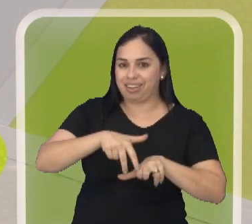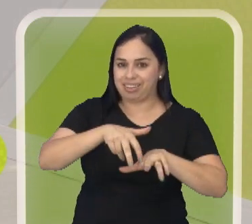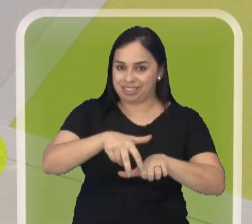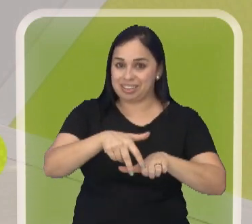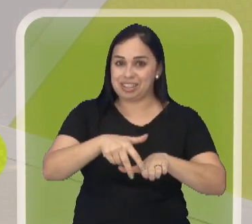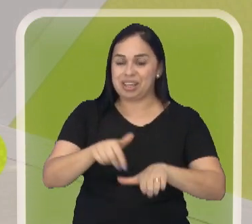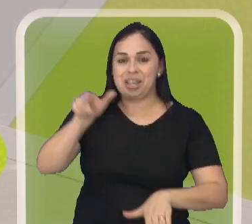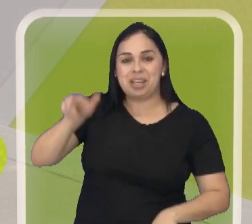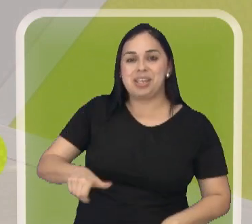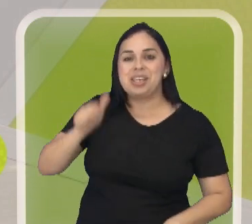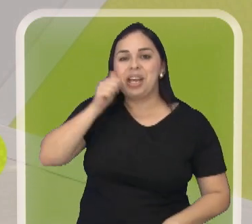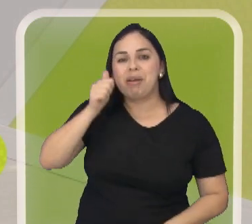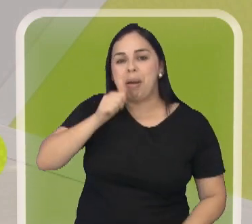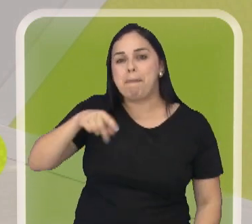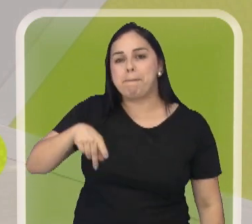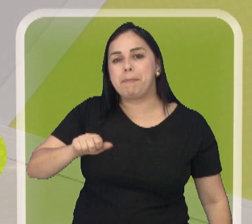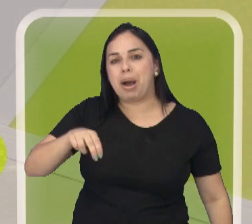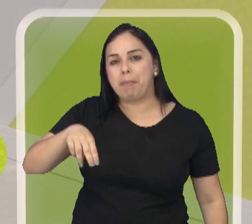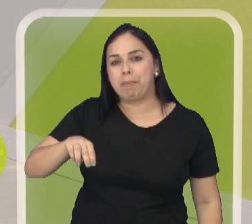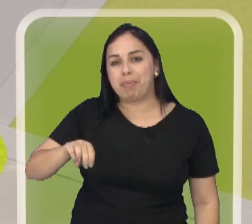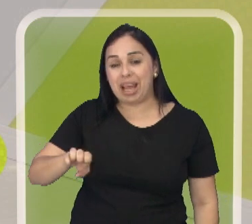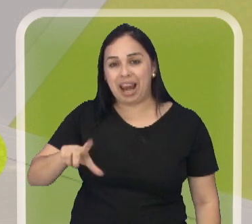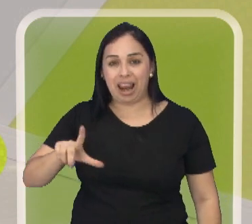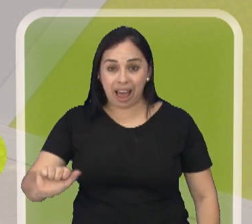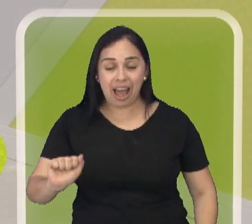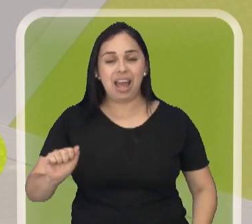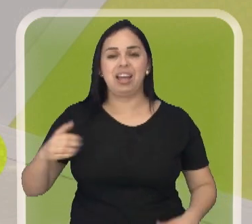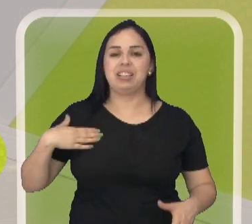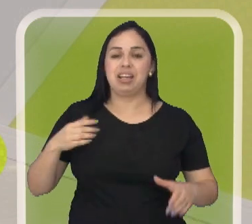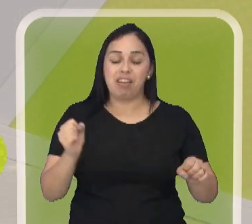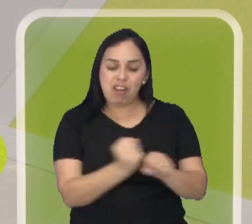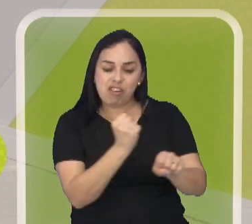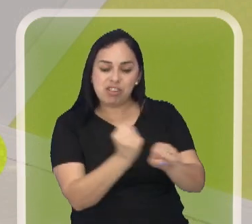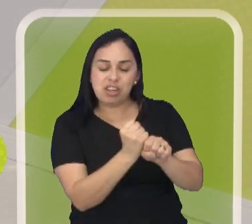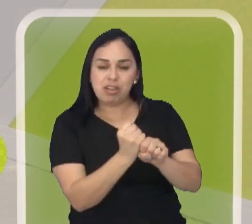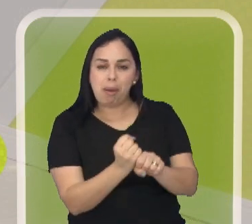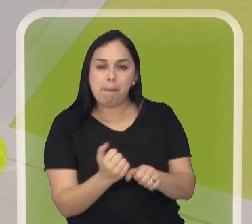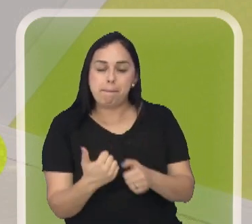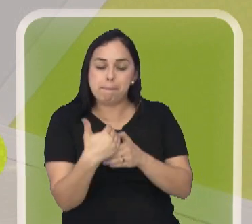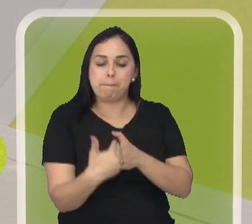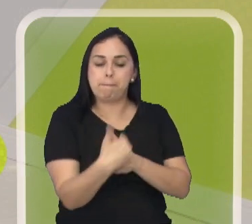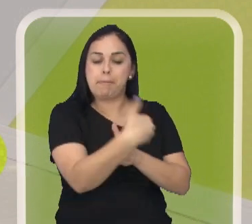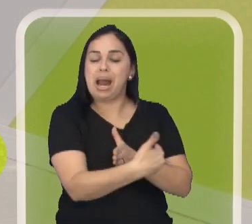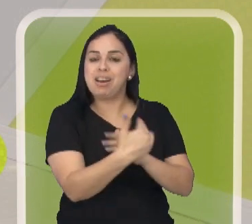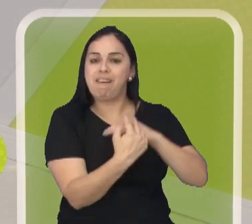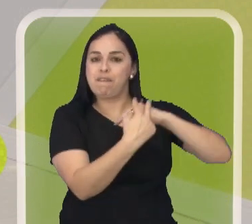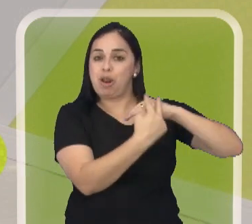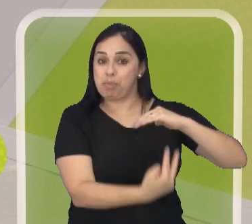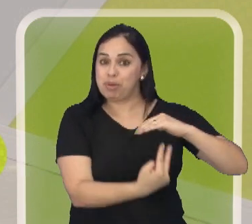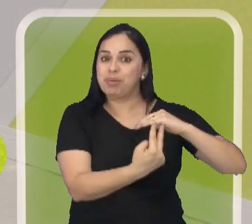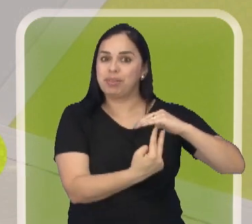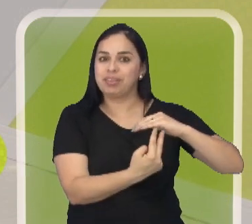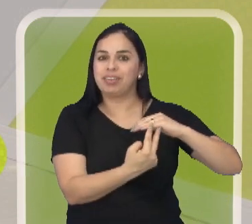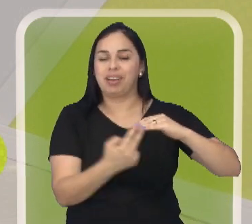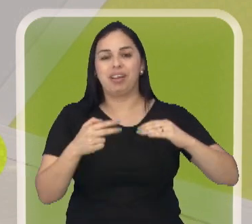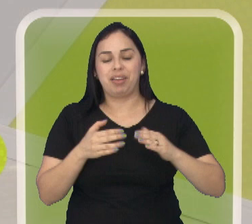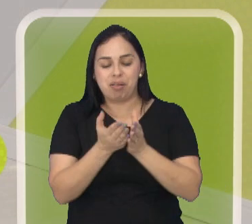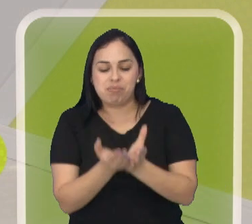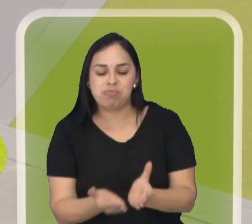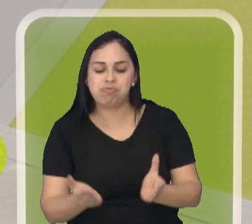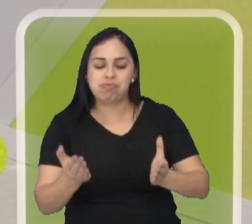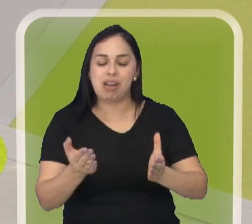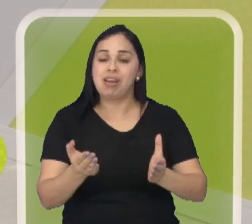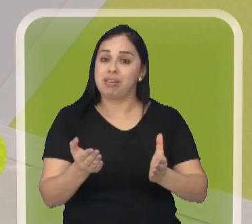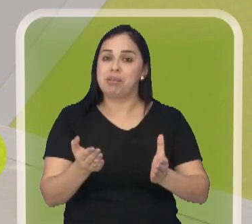da skatista joseense Pamela Rosa. A pista foi construída ao lado do estacionamento da Farmaconde Arena e servirá como uma